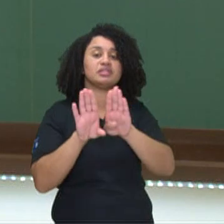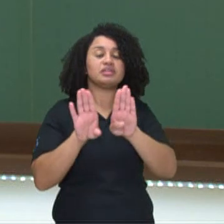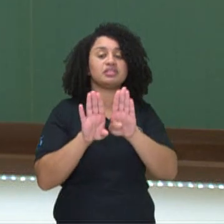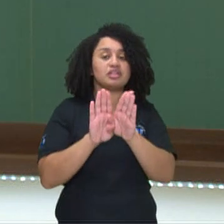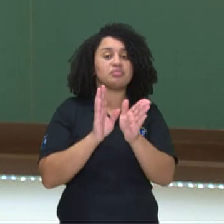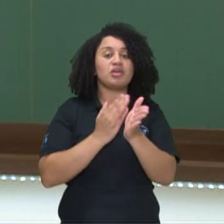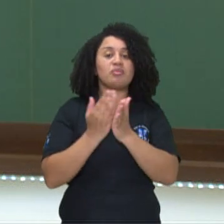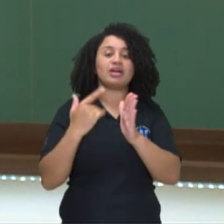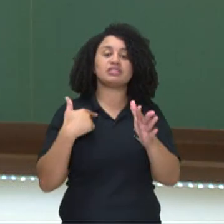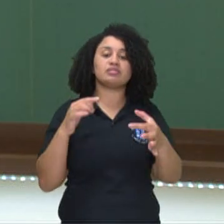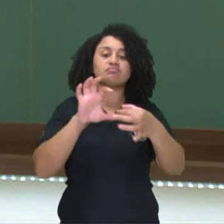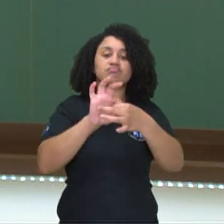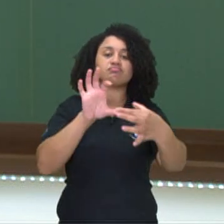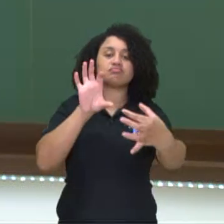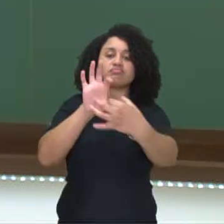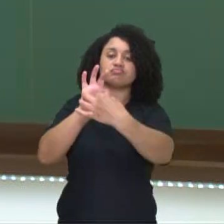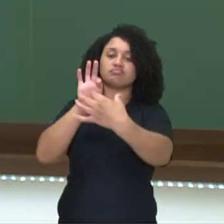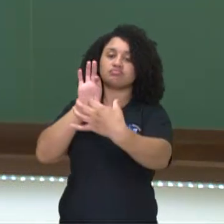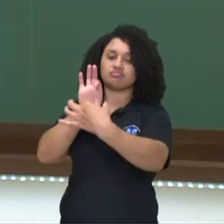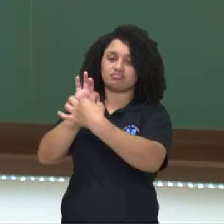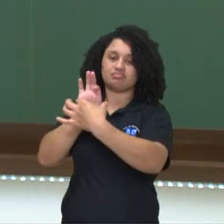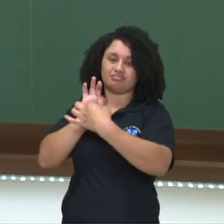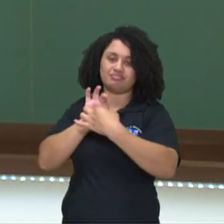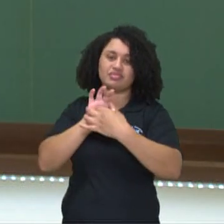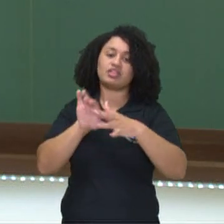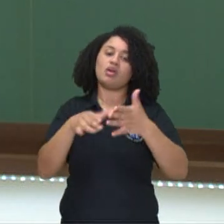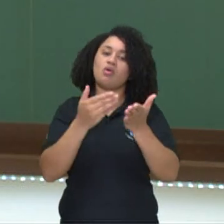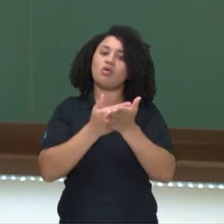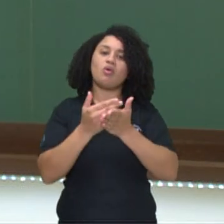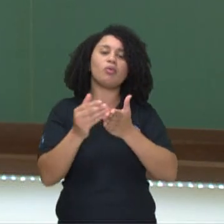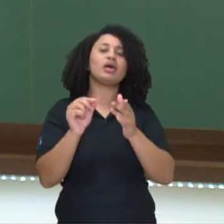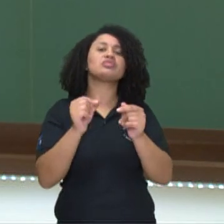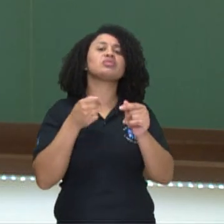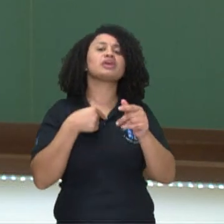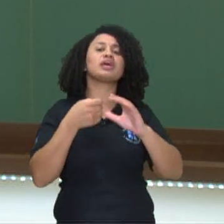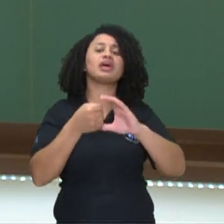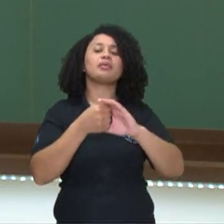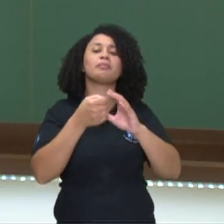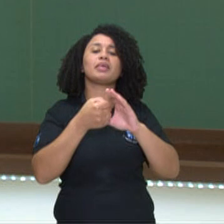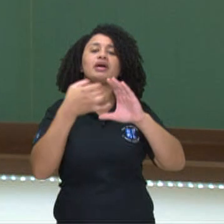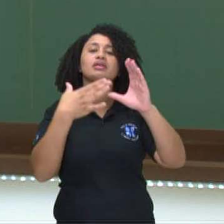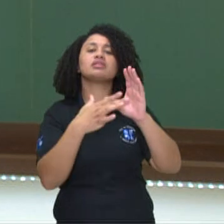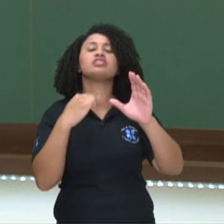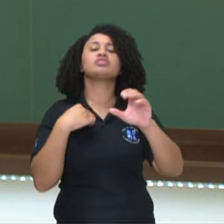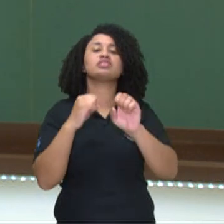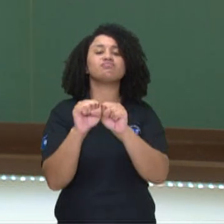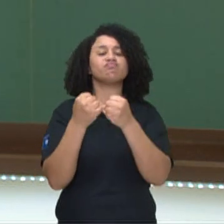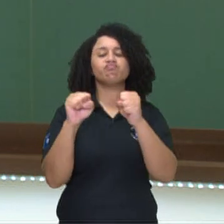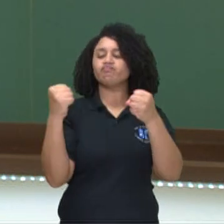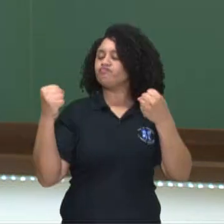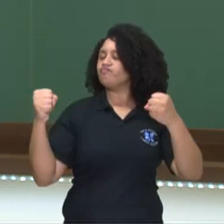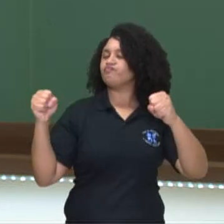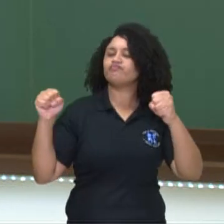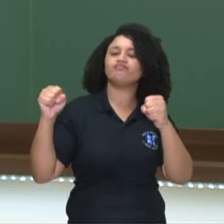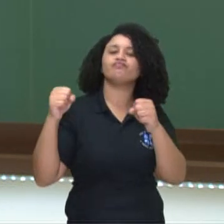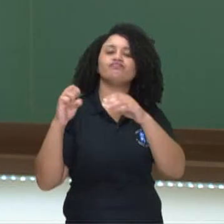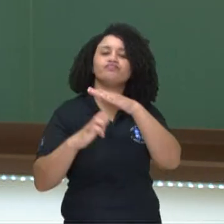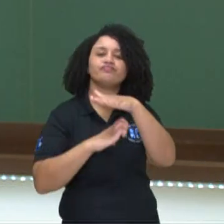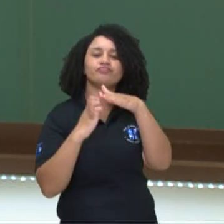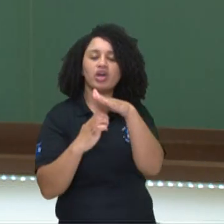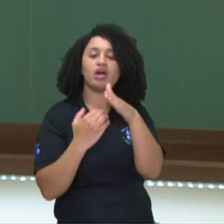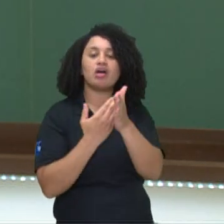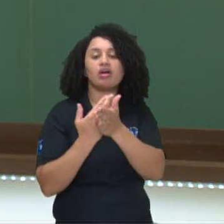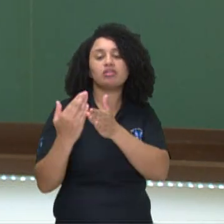fazer fusões. Então elas começam a ter cara de grandes conglomerados, grandes empresas, começam a